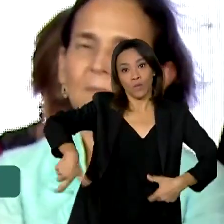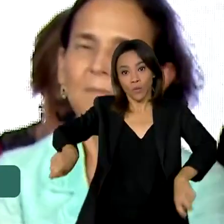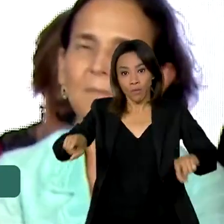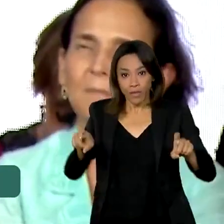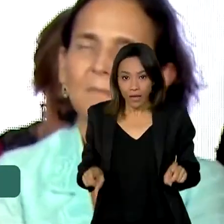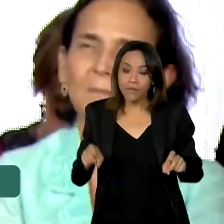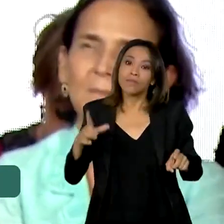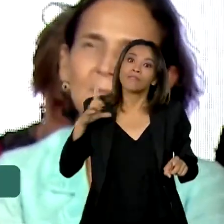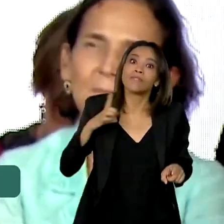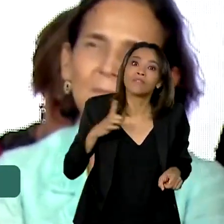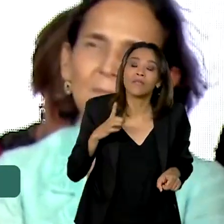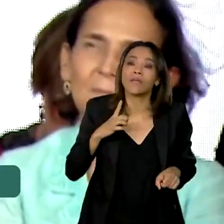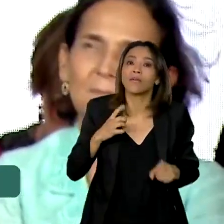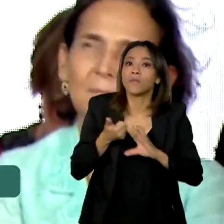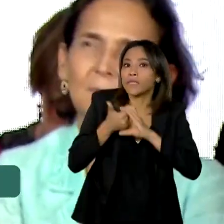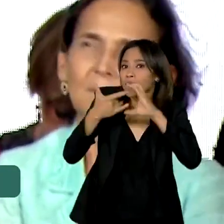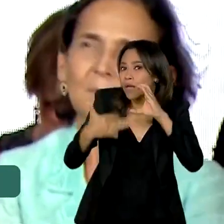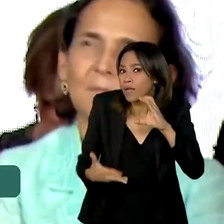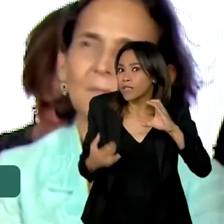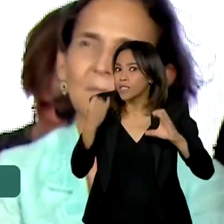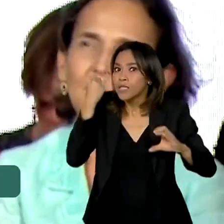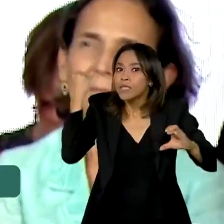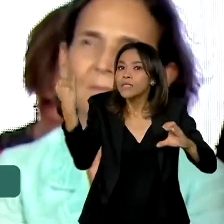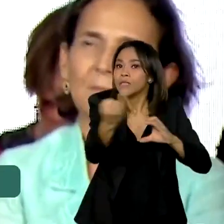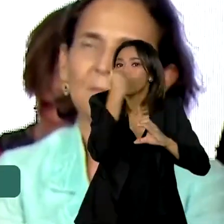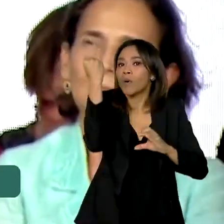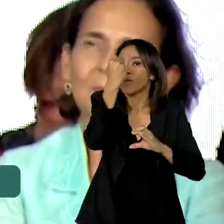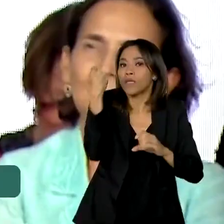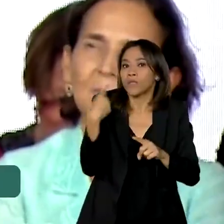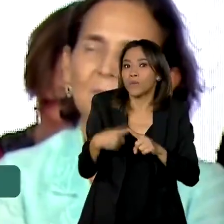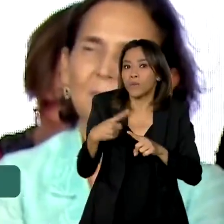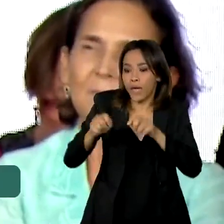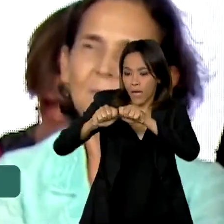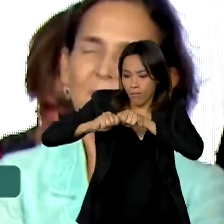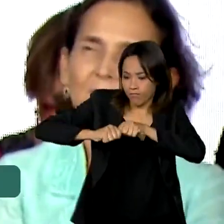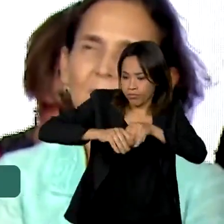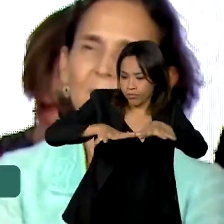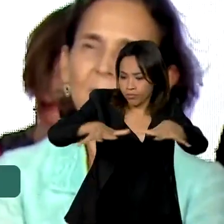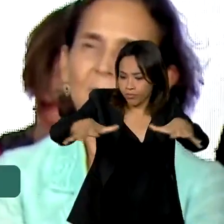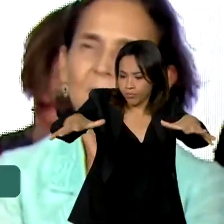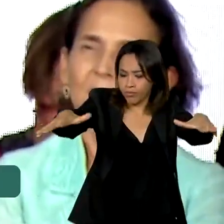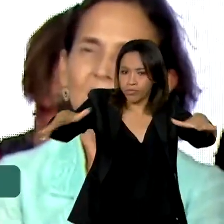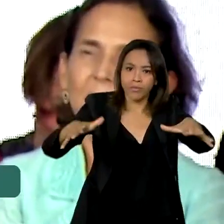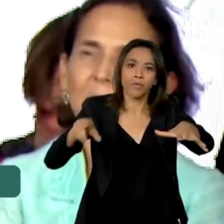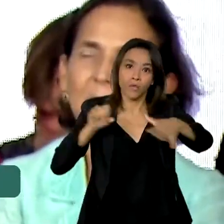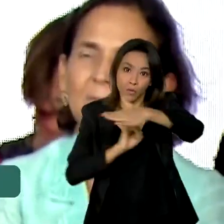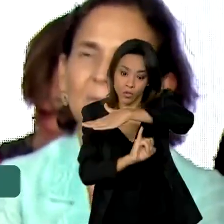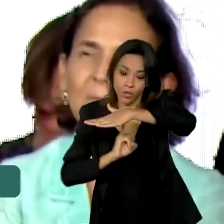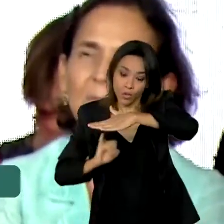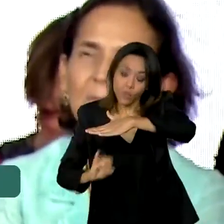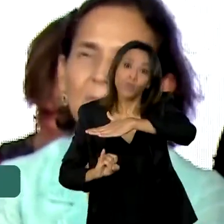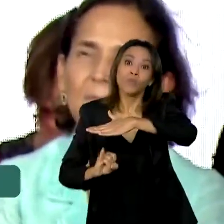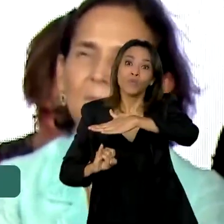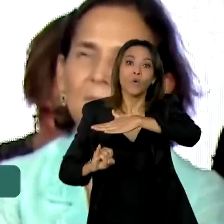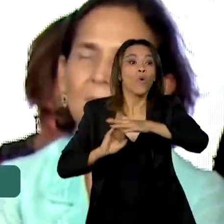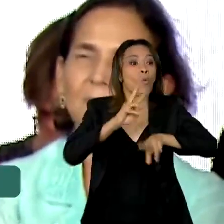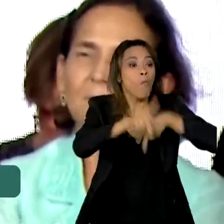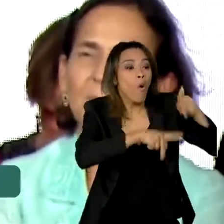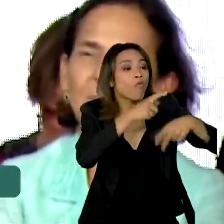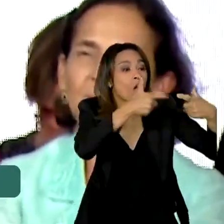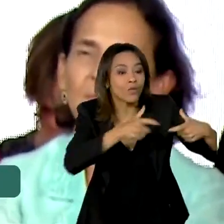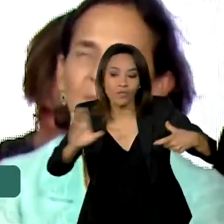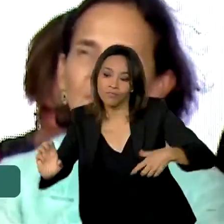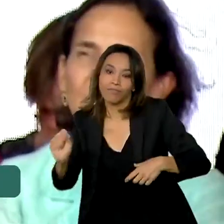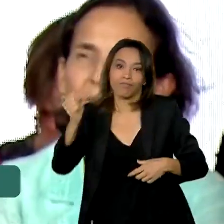algumas características muito importantes. Uma delas é a interiorização. É uma rede que vai onde o povo